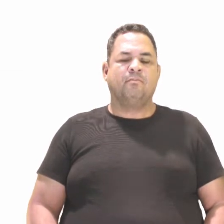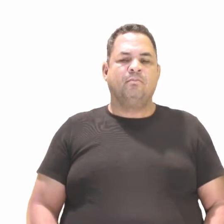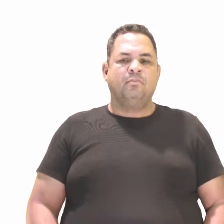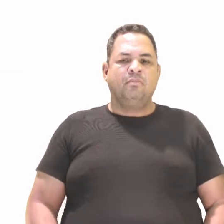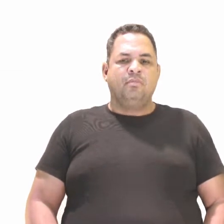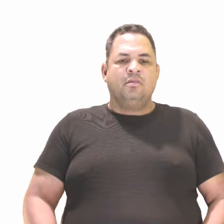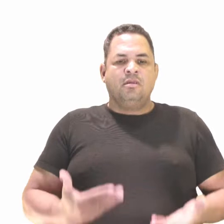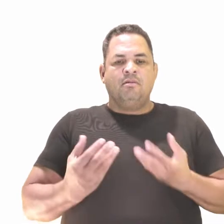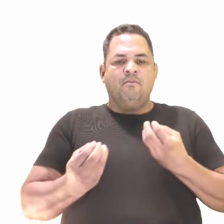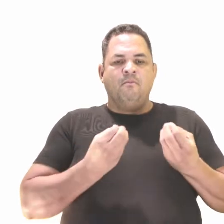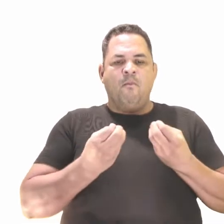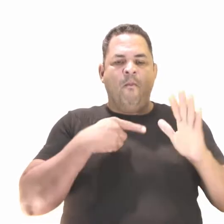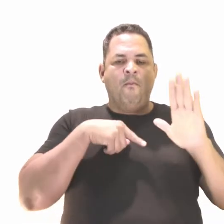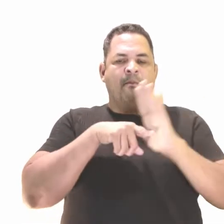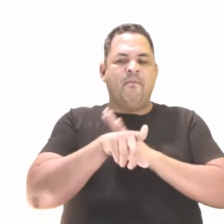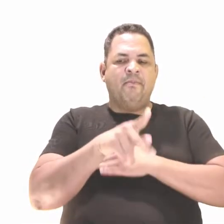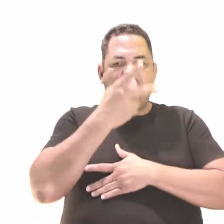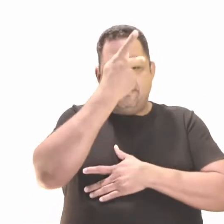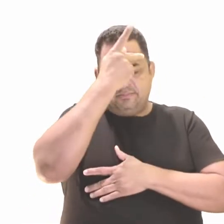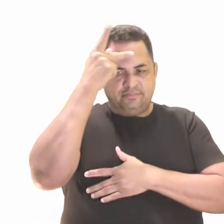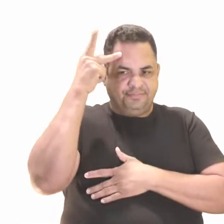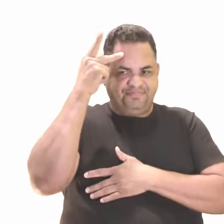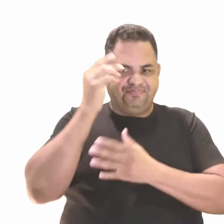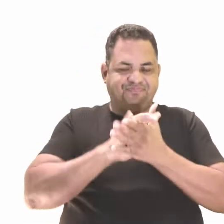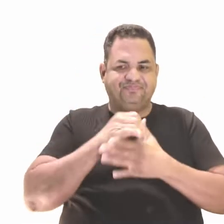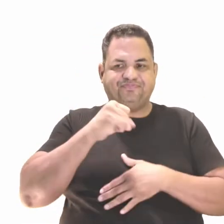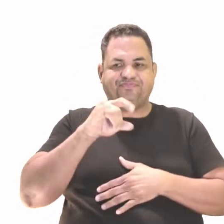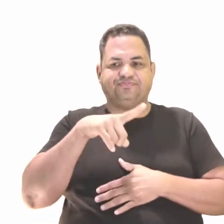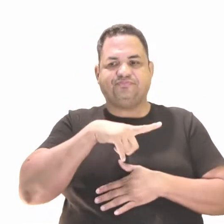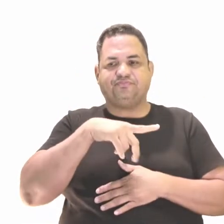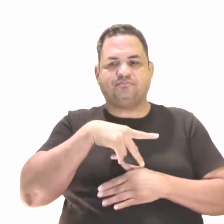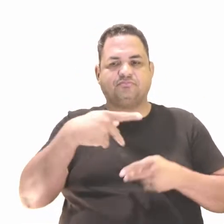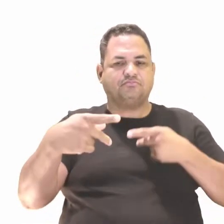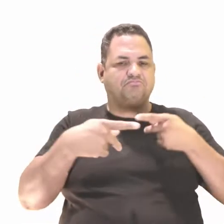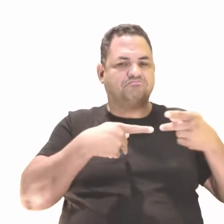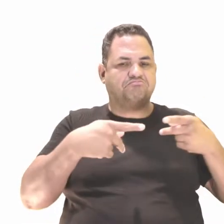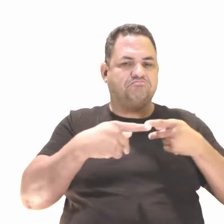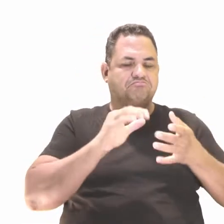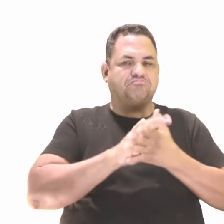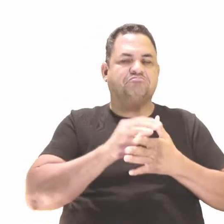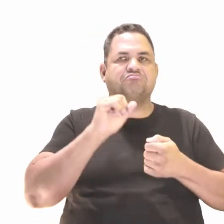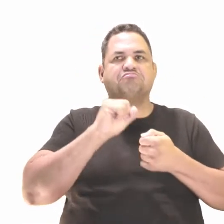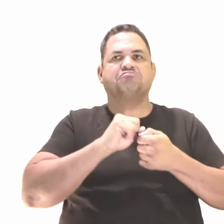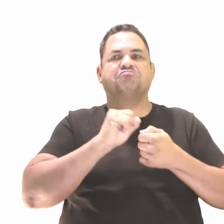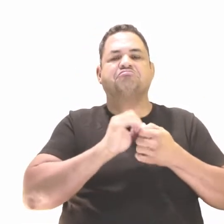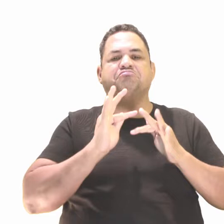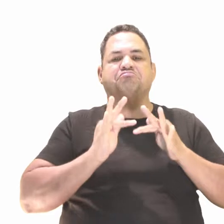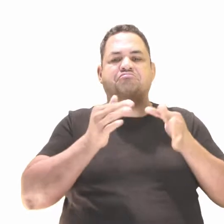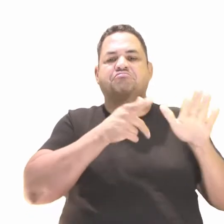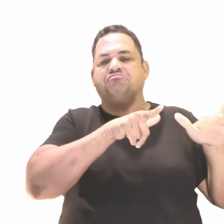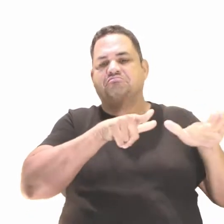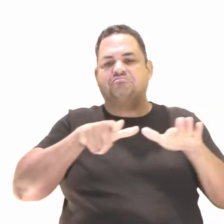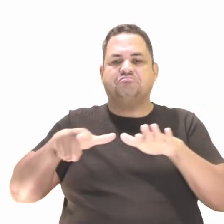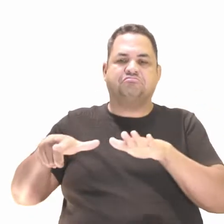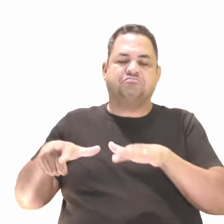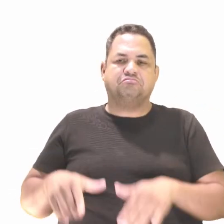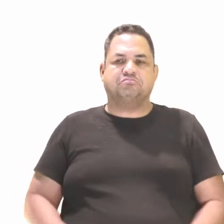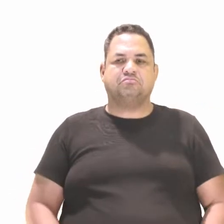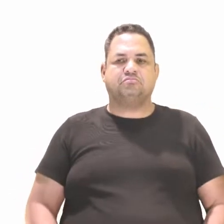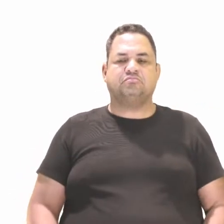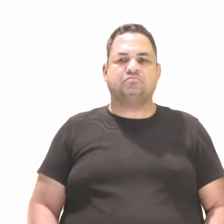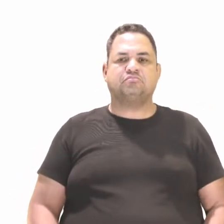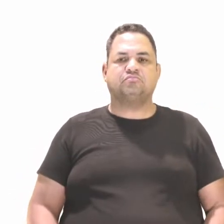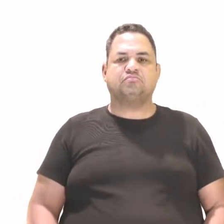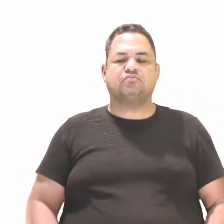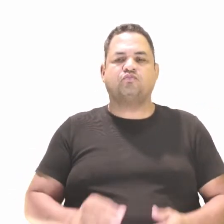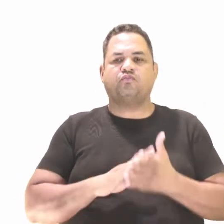uma forma de a gente perguntar para uma pessoa se ela tem algum plano para o final de semana, usando a estrutura